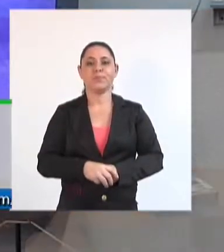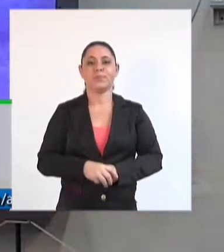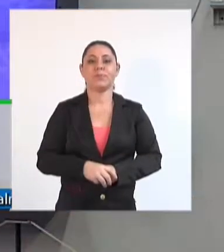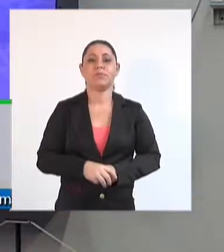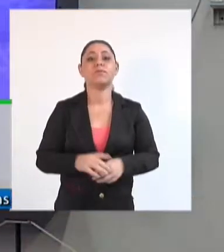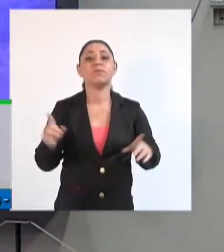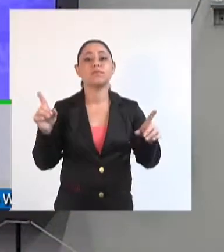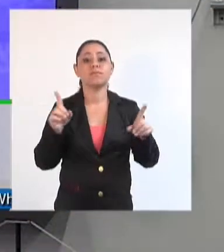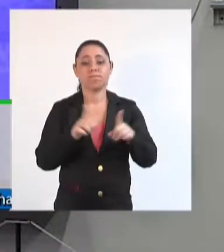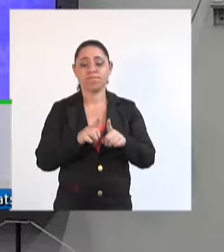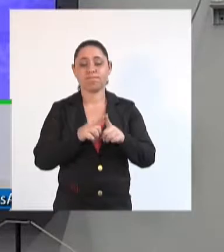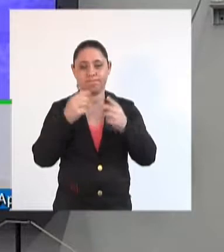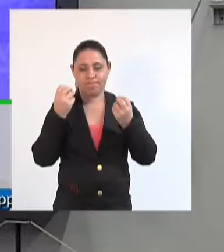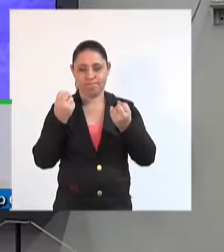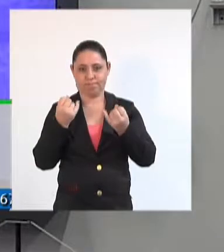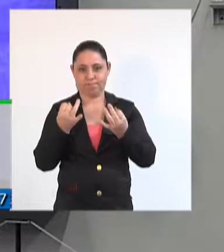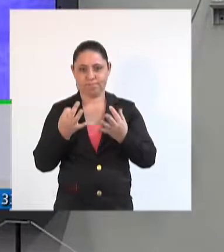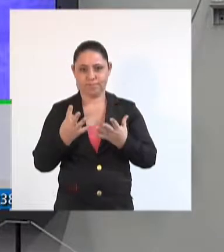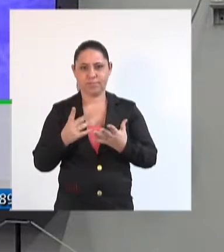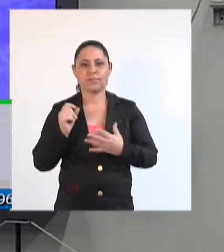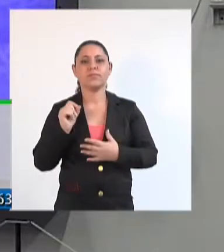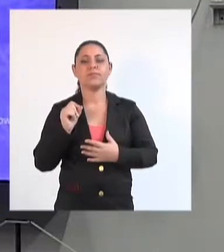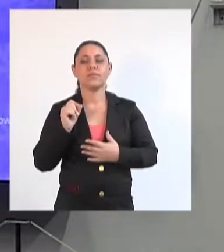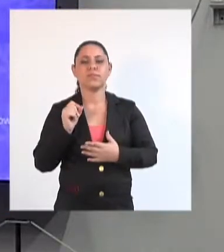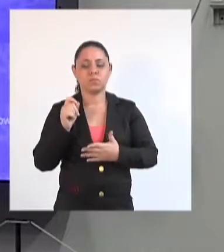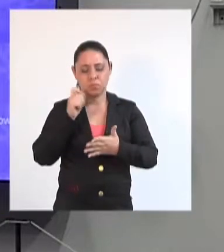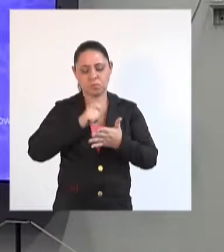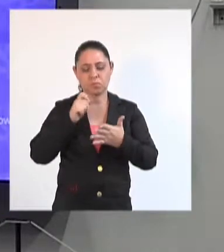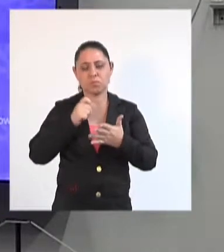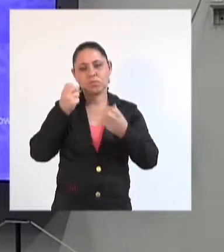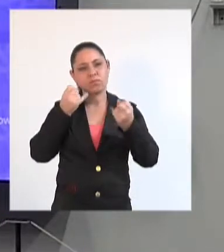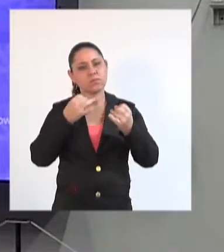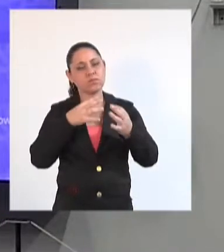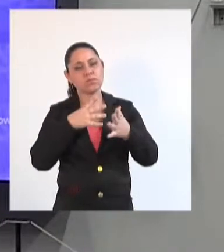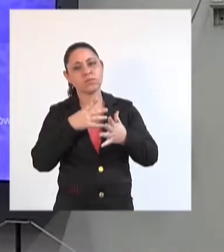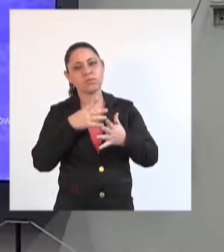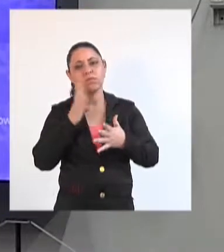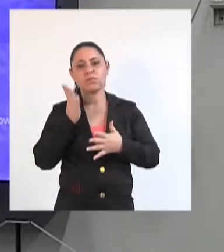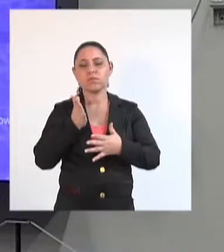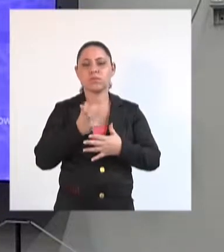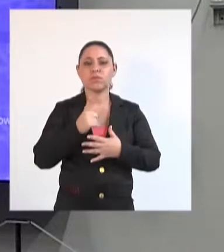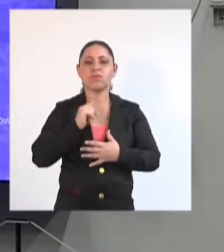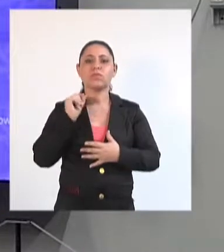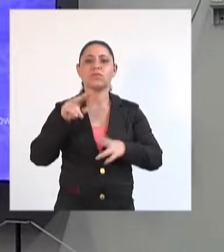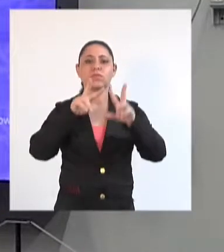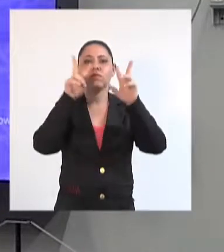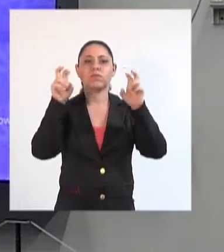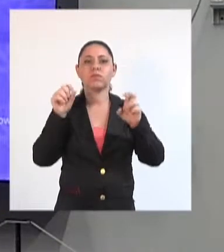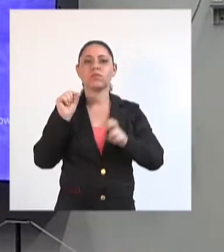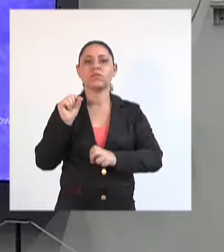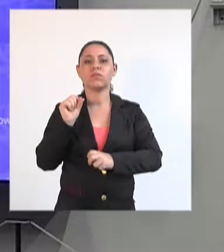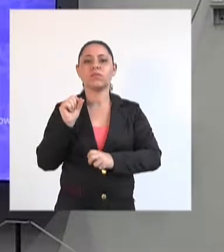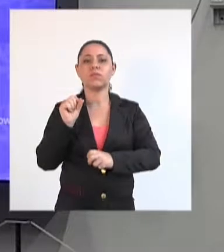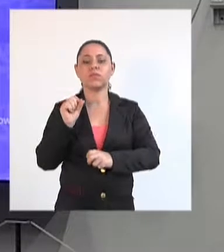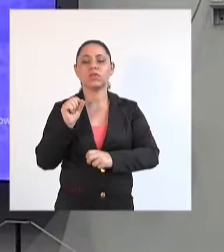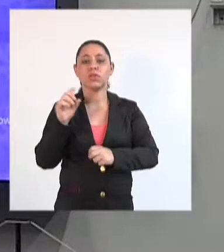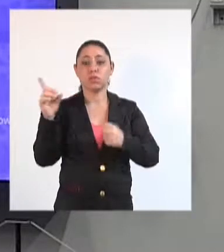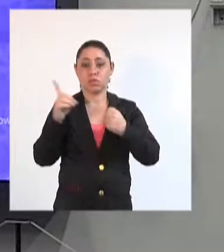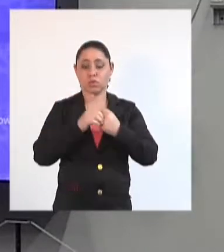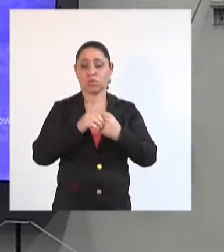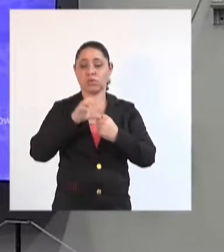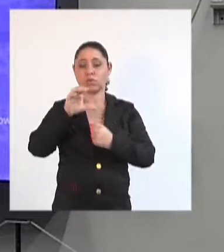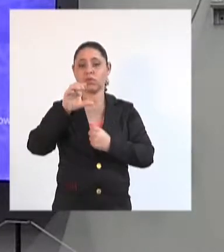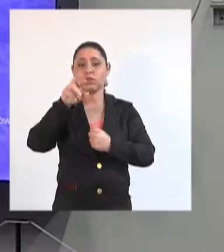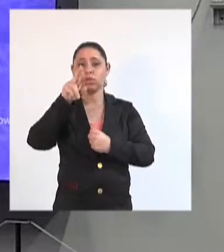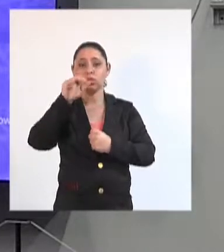Isso aqui também foi falado, que foi no spot que eu passei, né? Essa é uma questão que foi que a doutora Cristiane